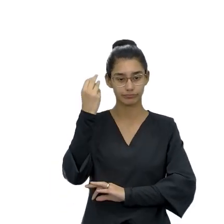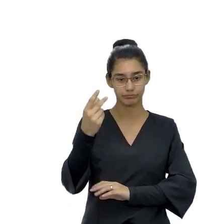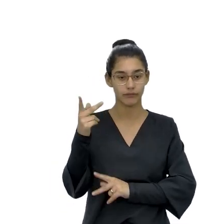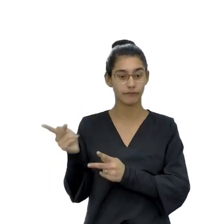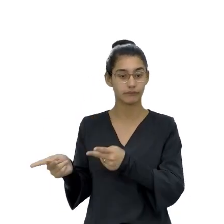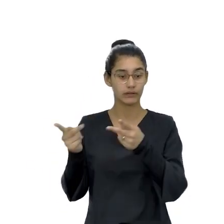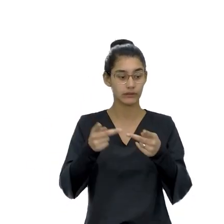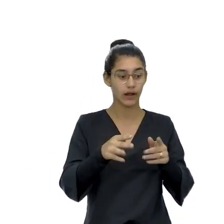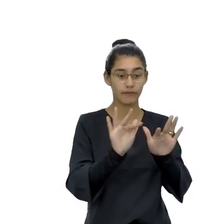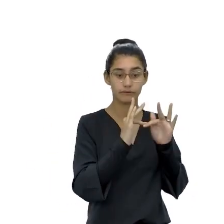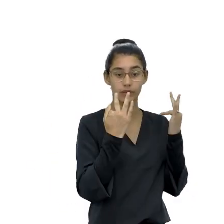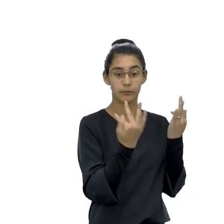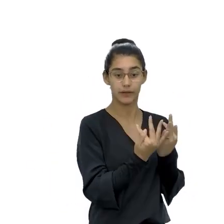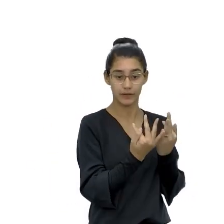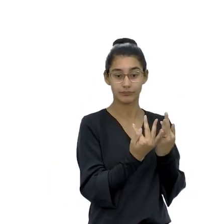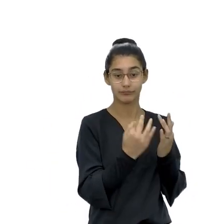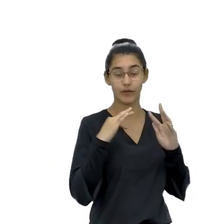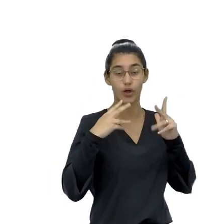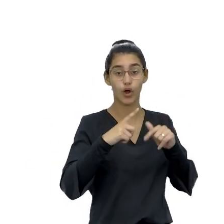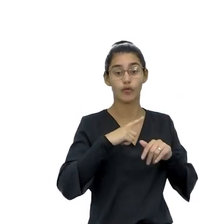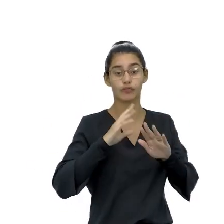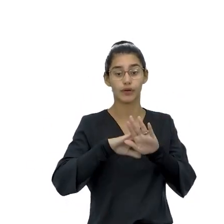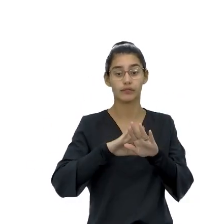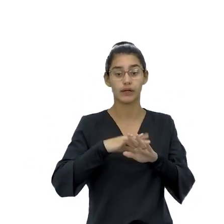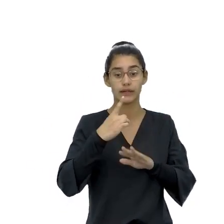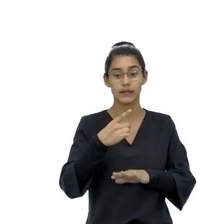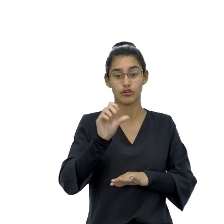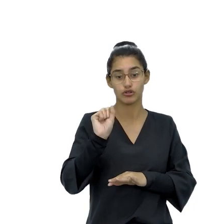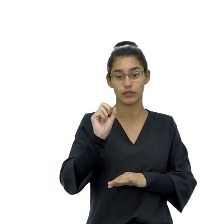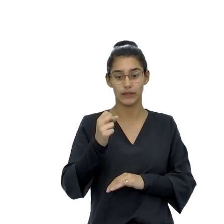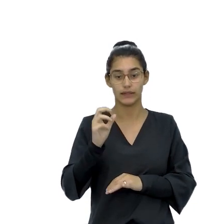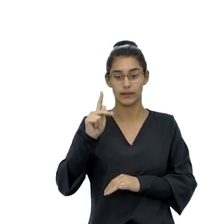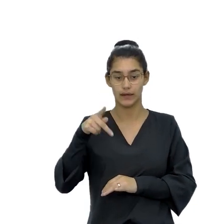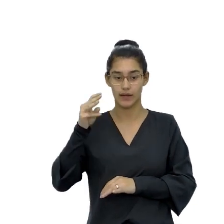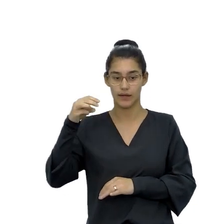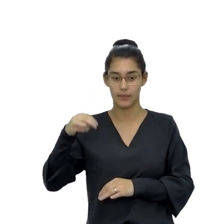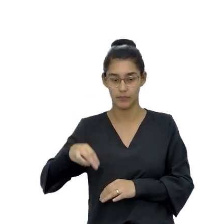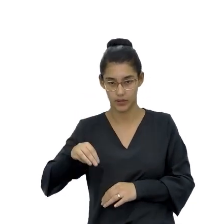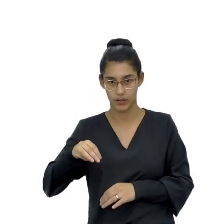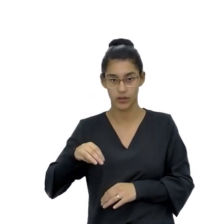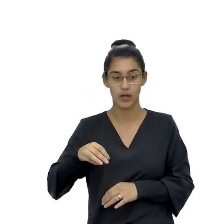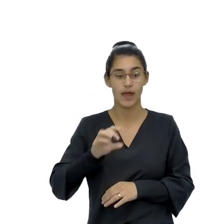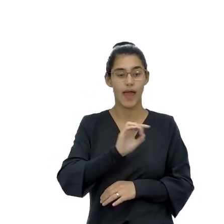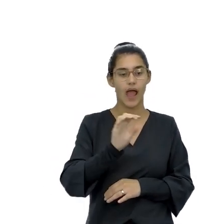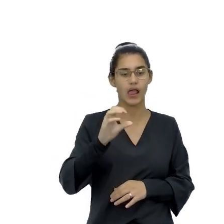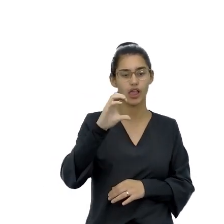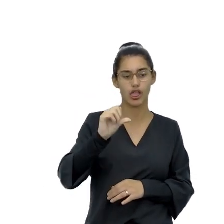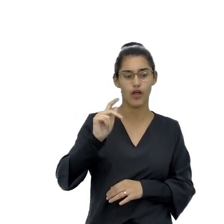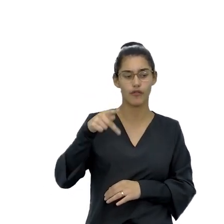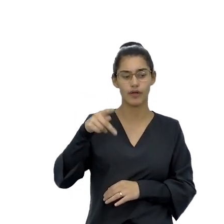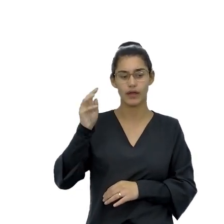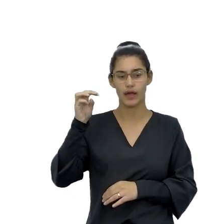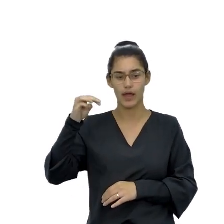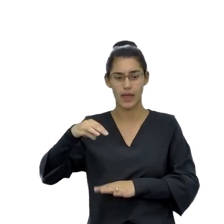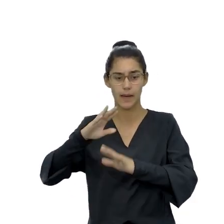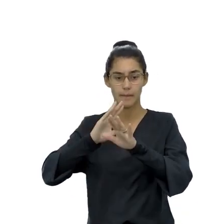sua família. Ao todo, ele percorrerá 180 quilômetros. A cada 9 quilômetros percorridos,